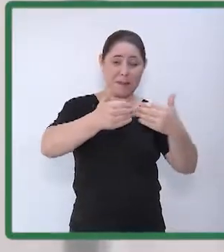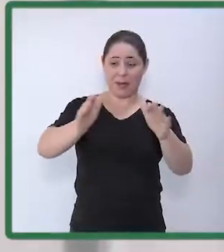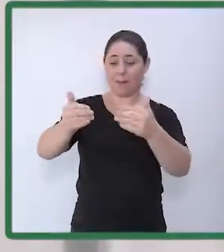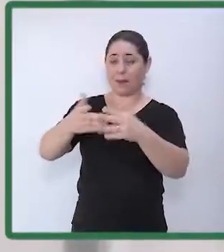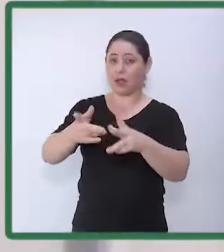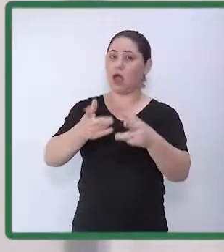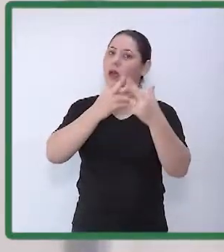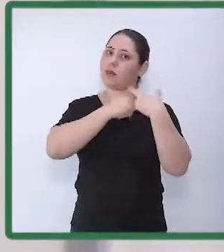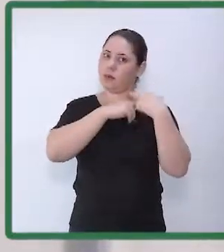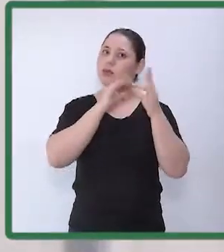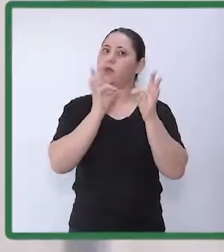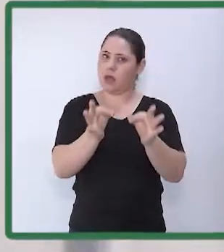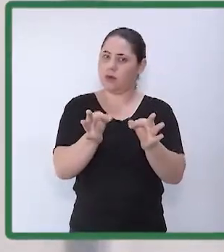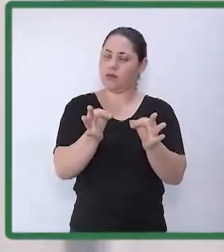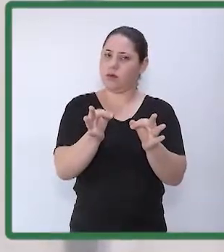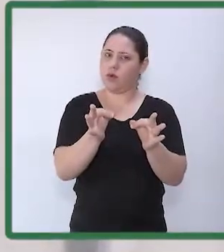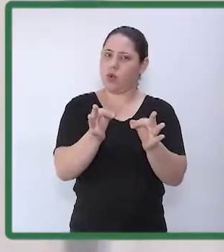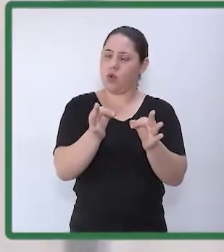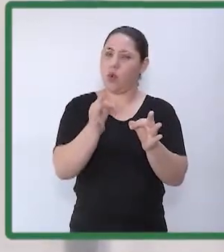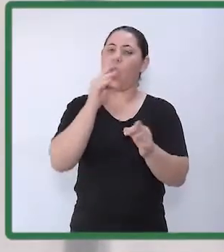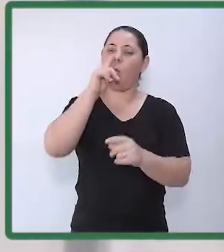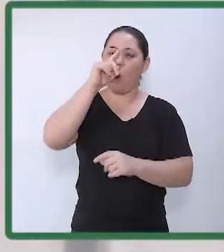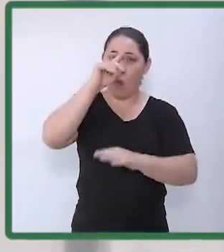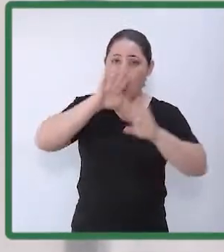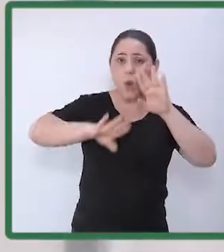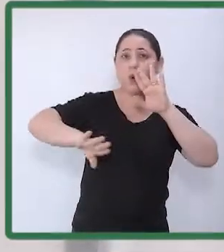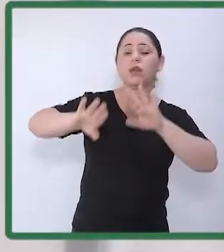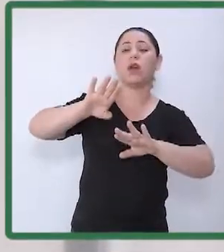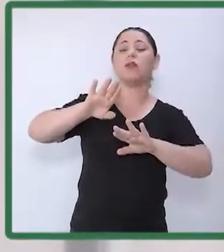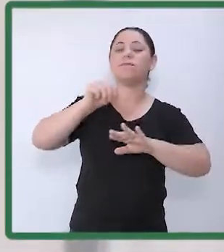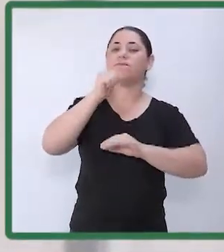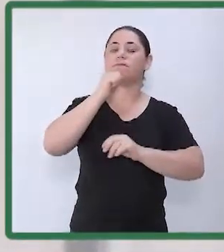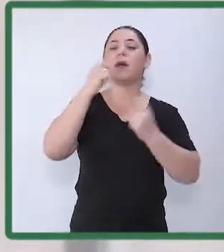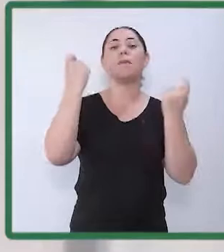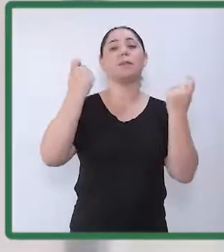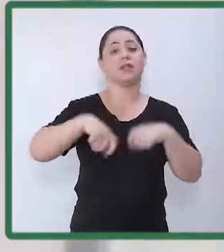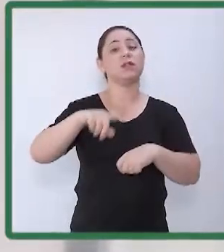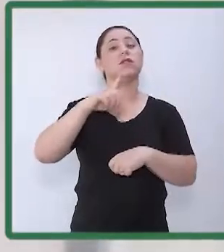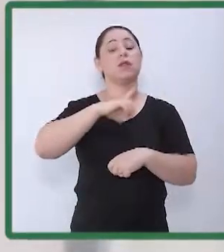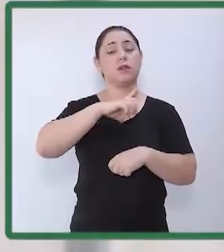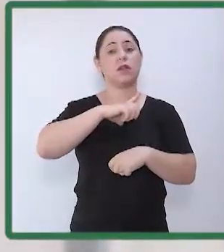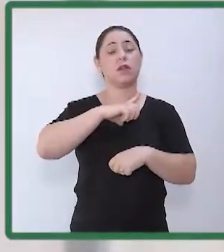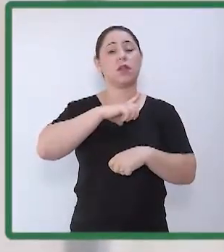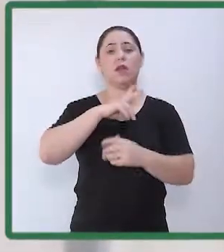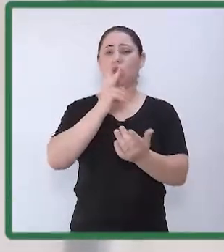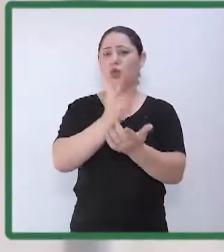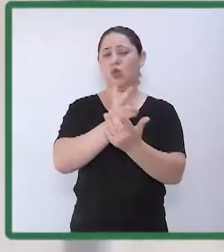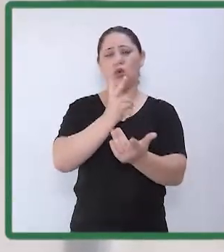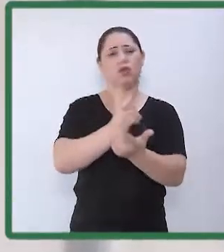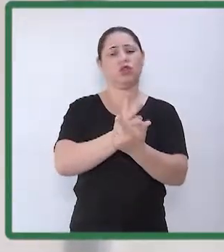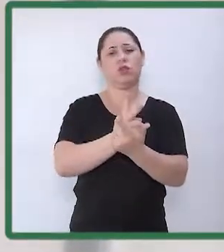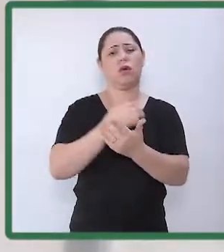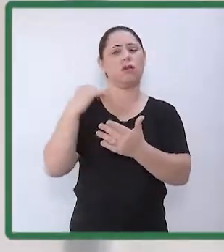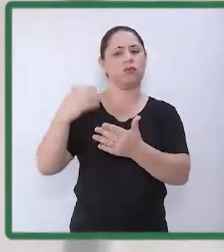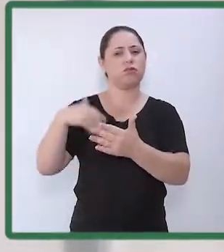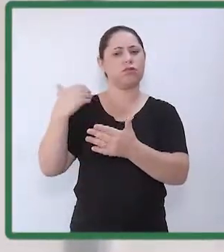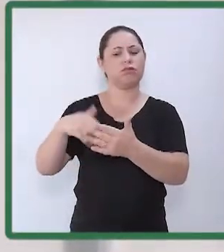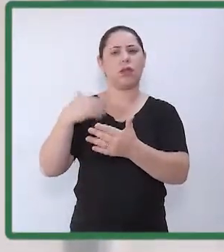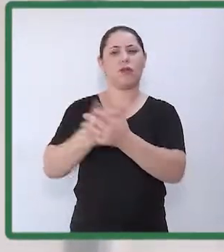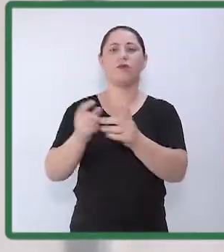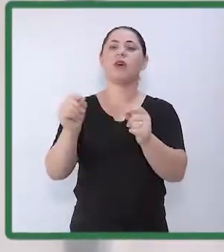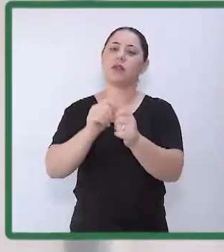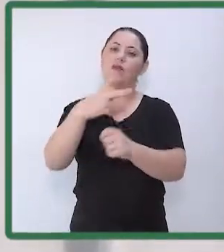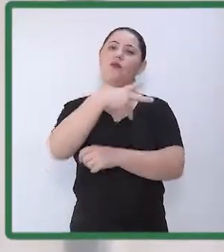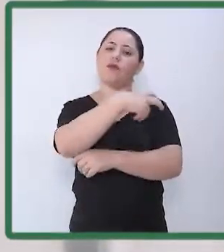abertura com responsabilidade, com cuidados que a gente precisa ter e continuar nesse ritmo, né?